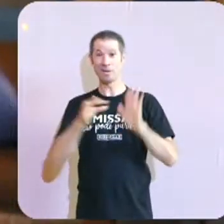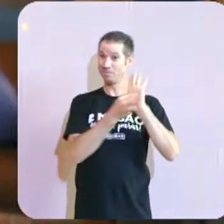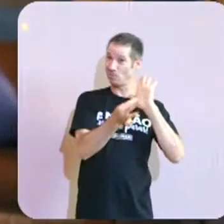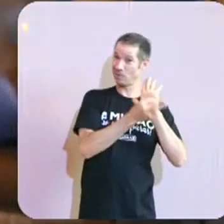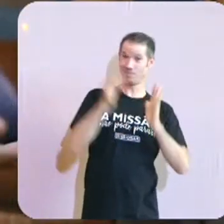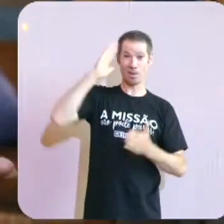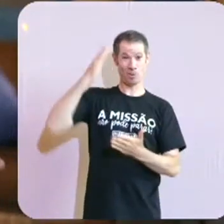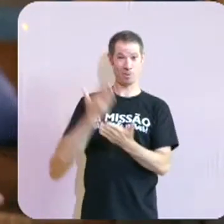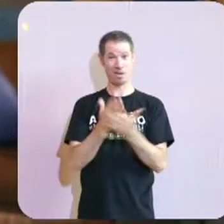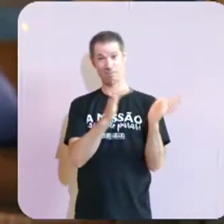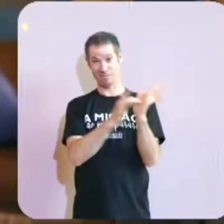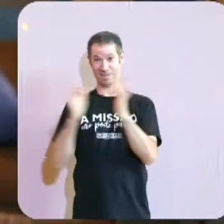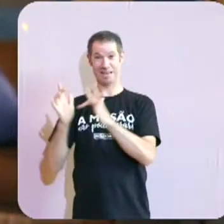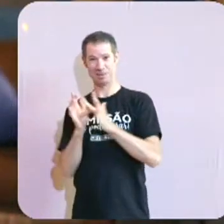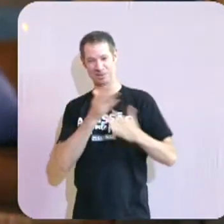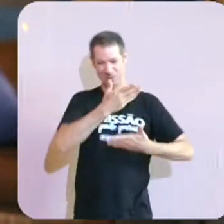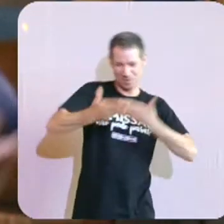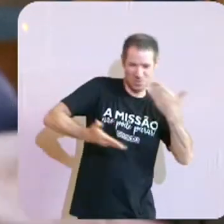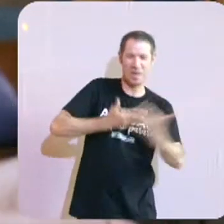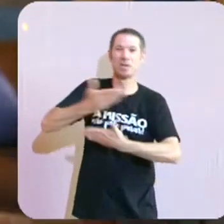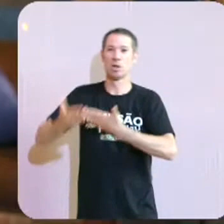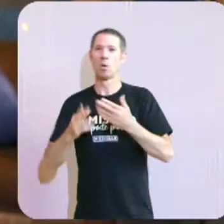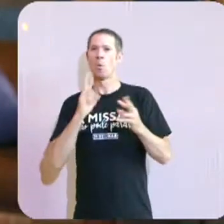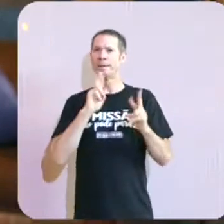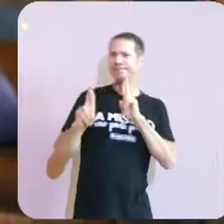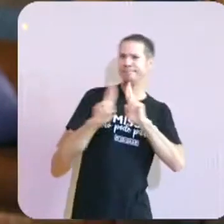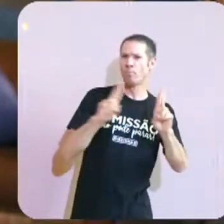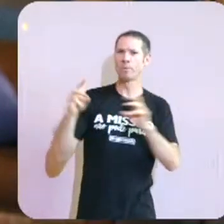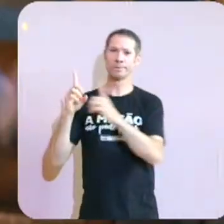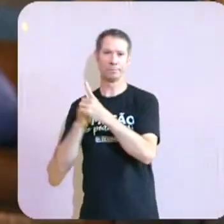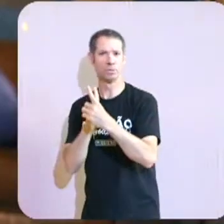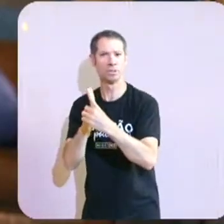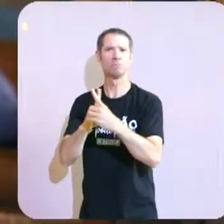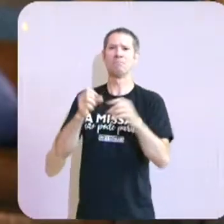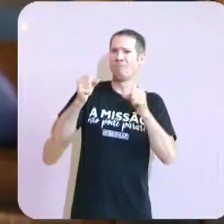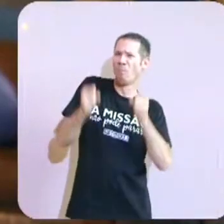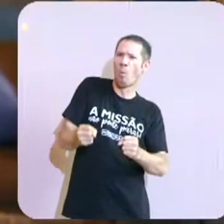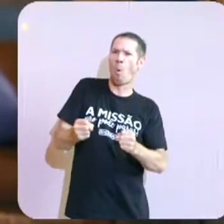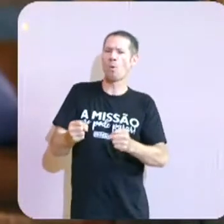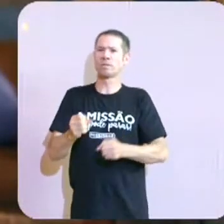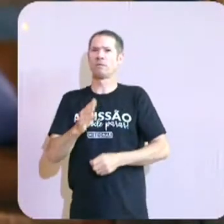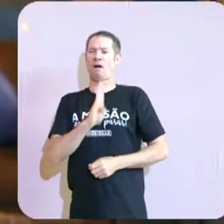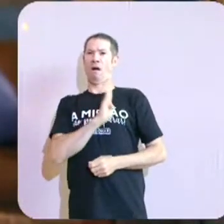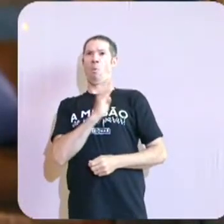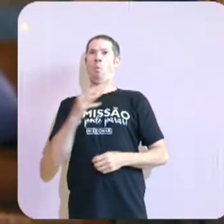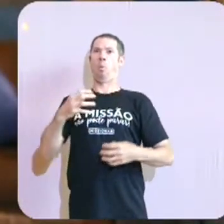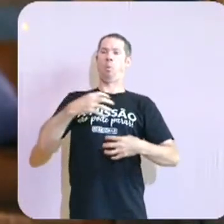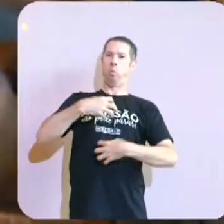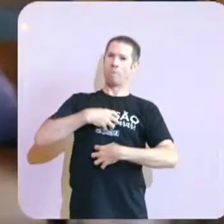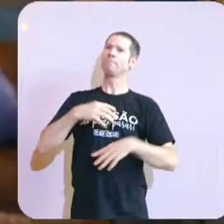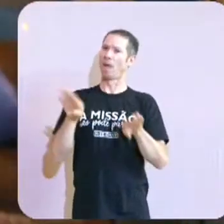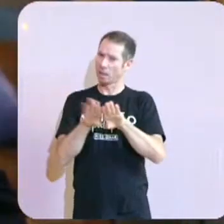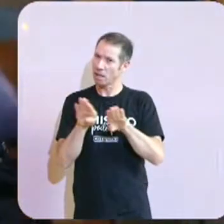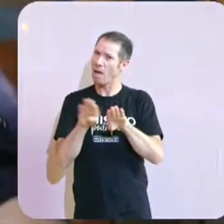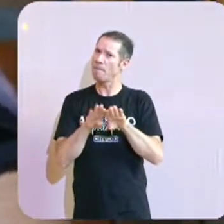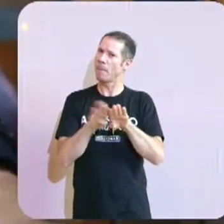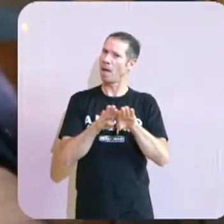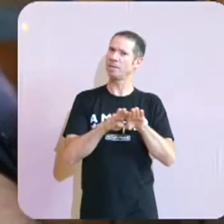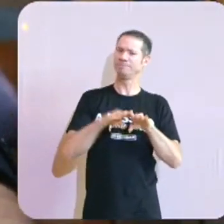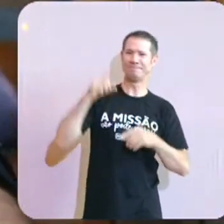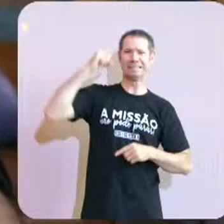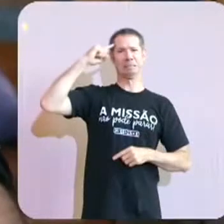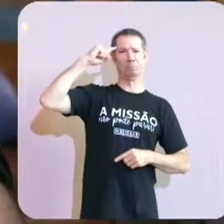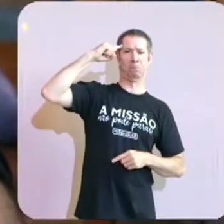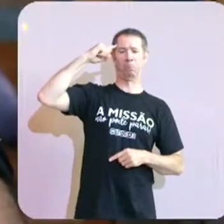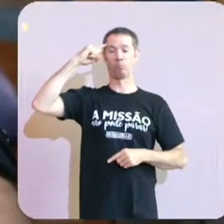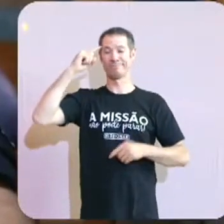creio que o que Jesus compartilhou em resposta aos discípulos pode falar muito aos nossos corações também, no meio de tantas incertezas e